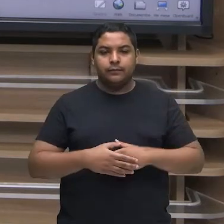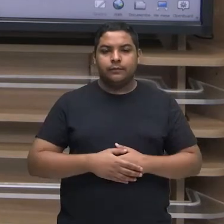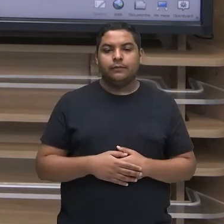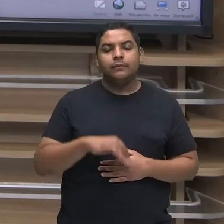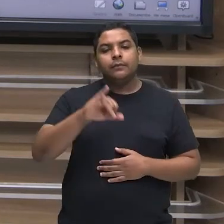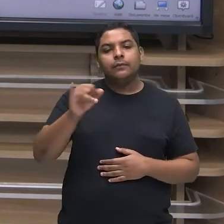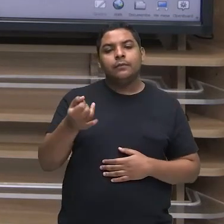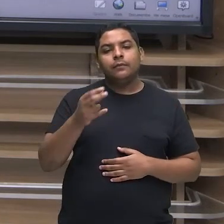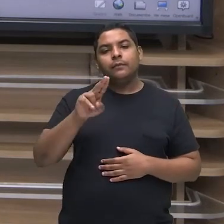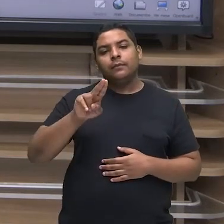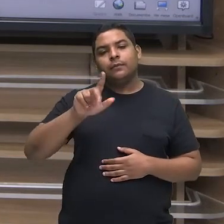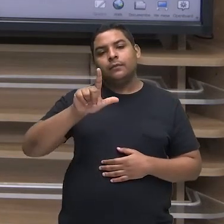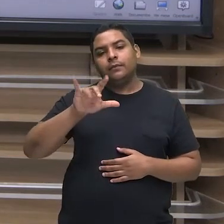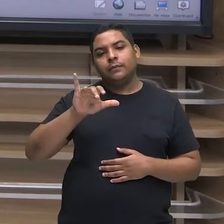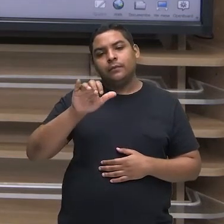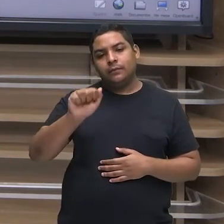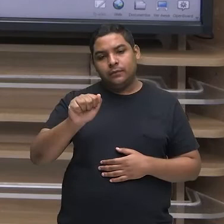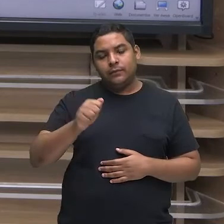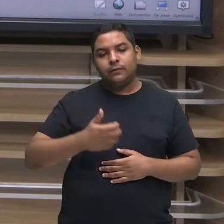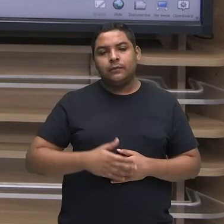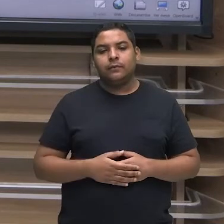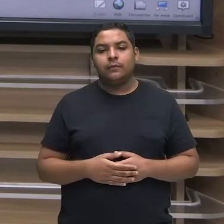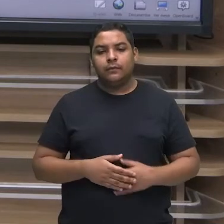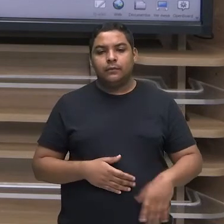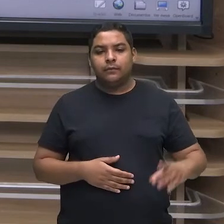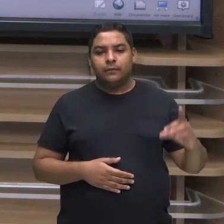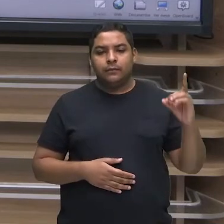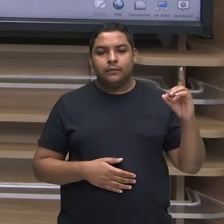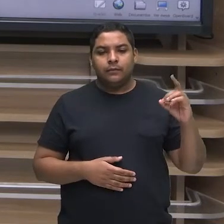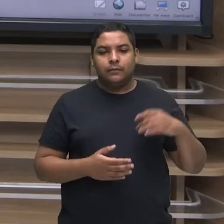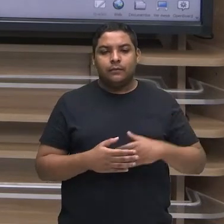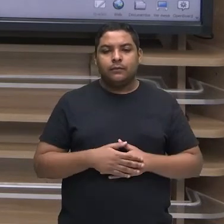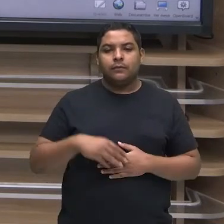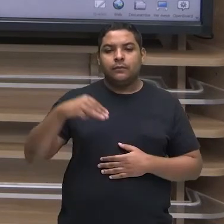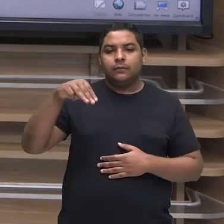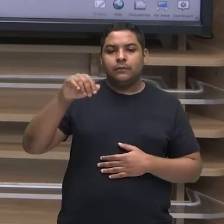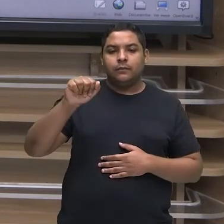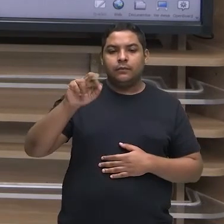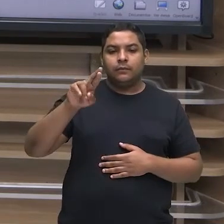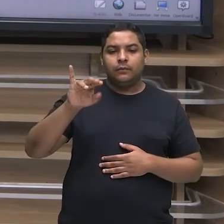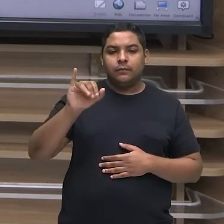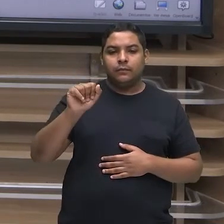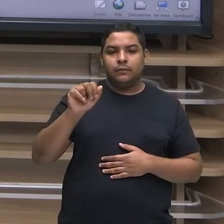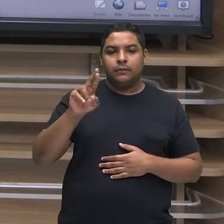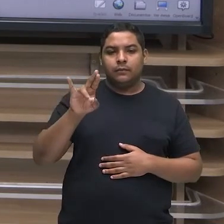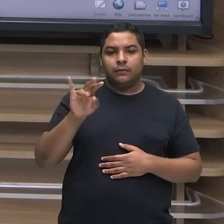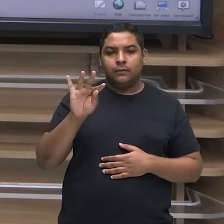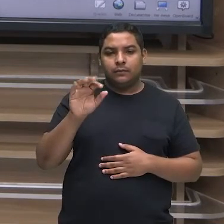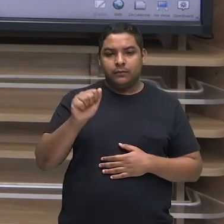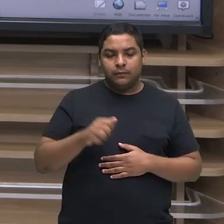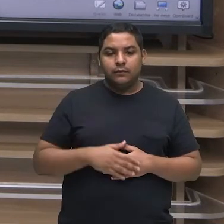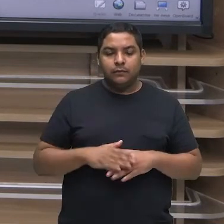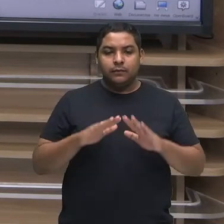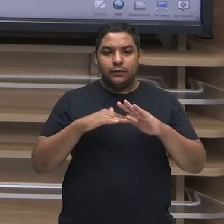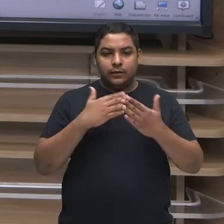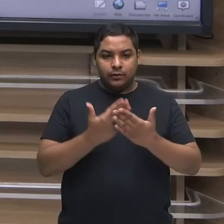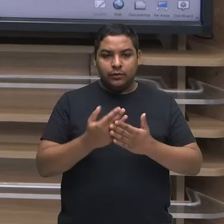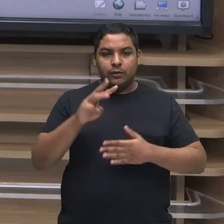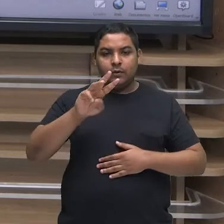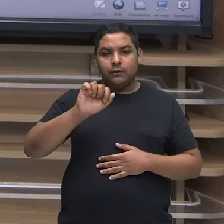Júlia também D, Maria Rita, da escola Valdemiro Lustosa, respondeu letra